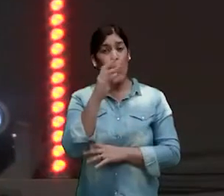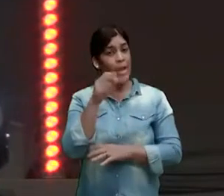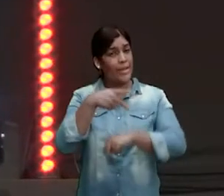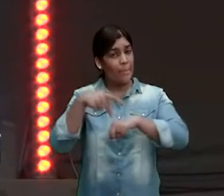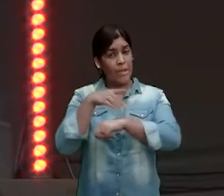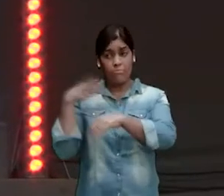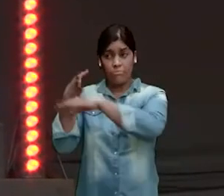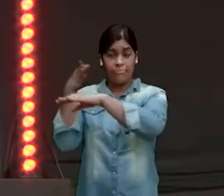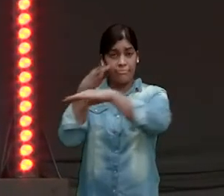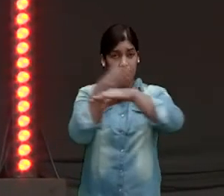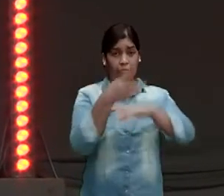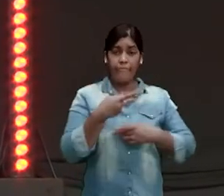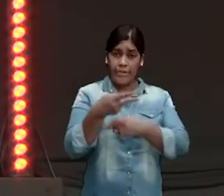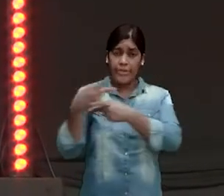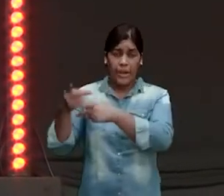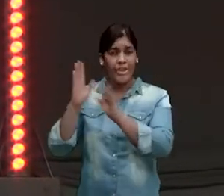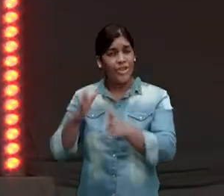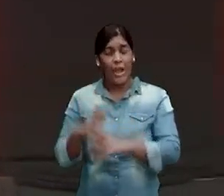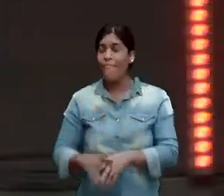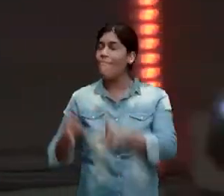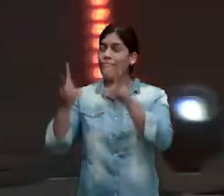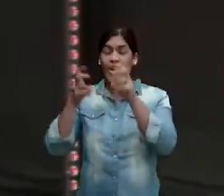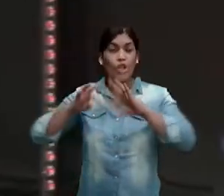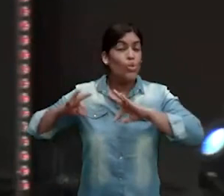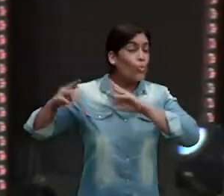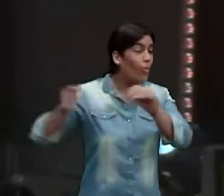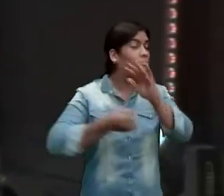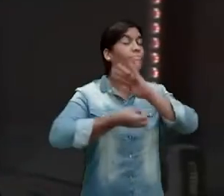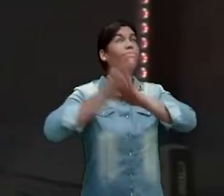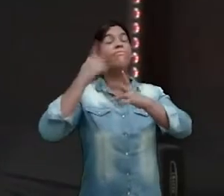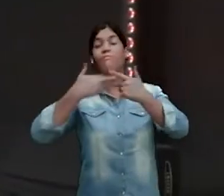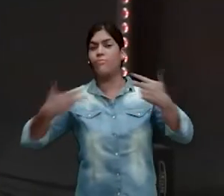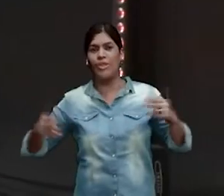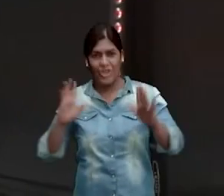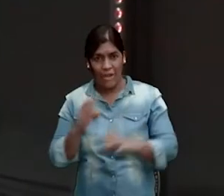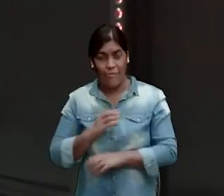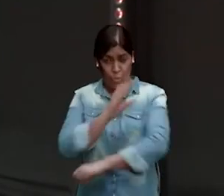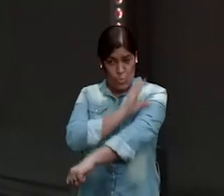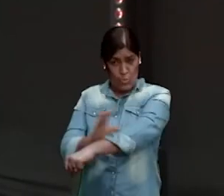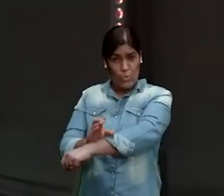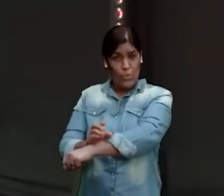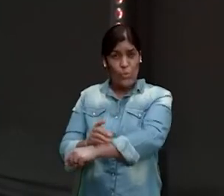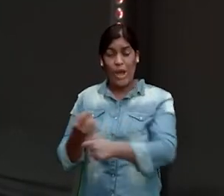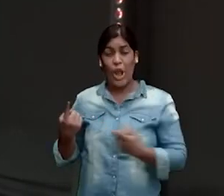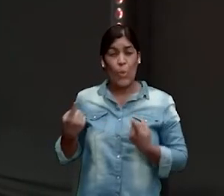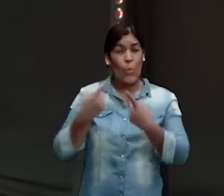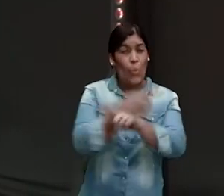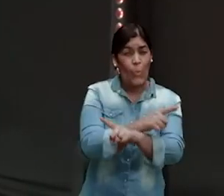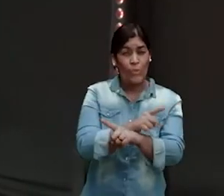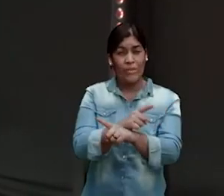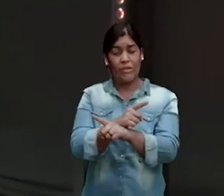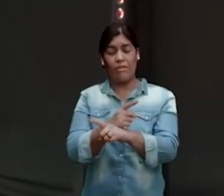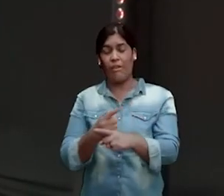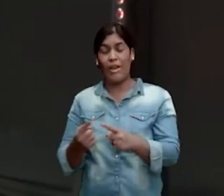países e eu já vendi tudo já fui culturas anticristãs que você fica assustado